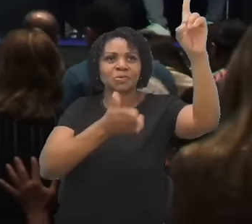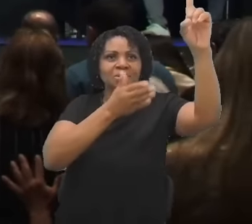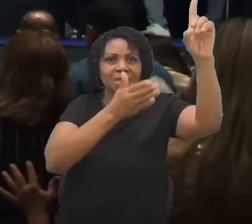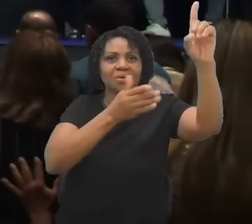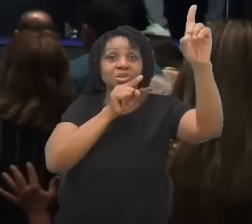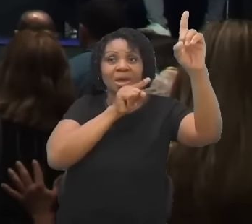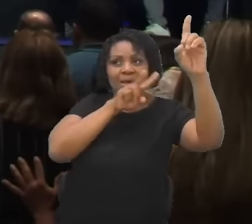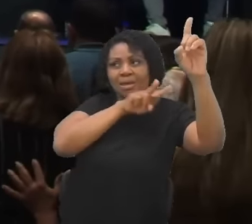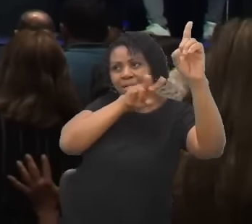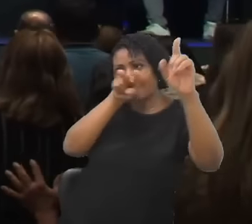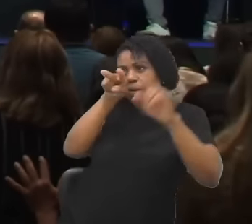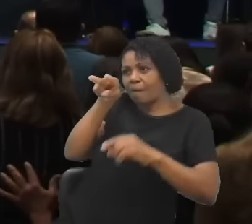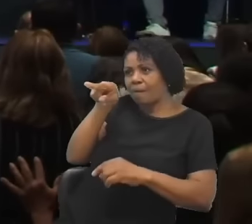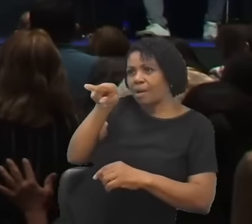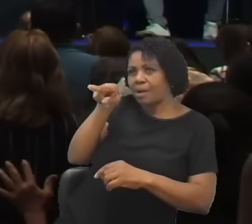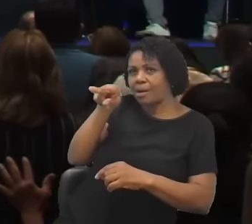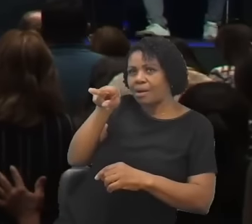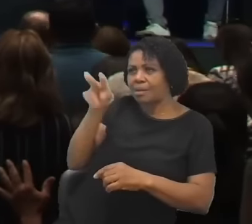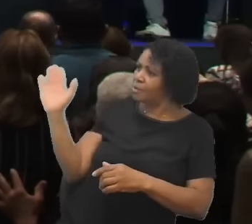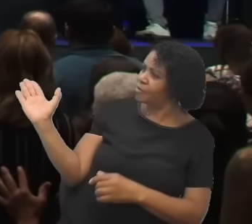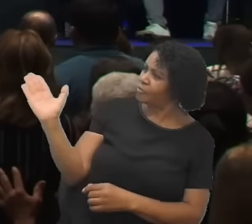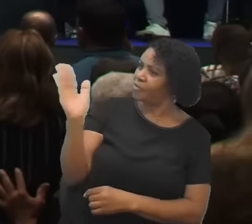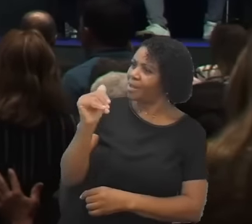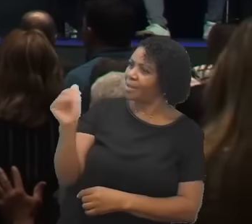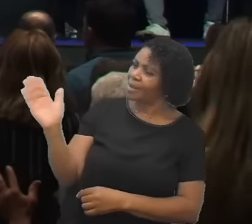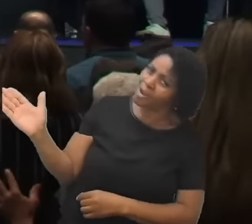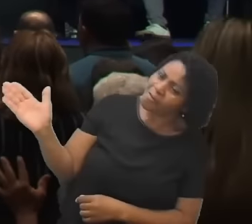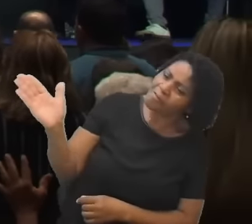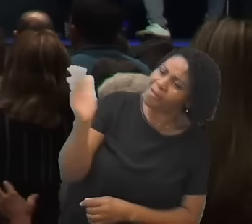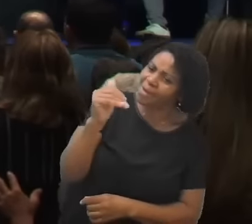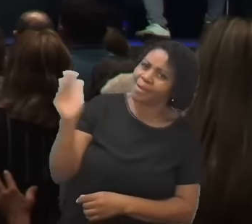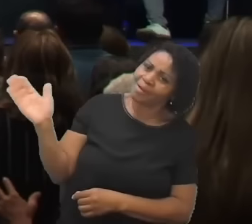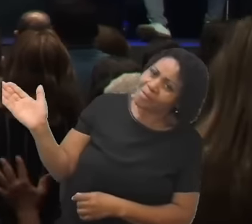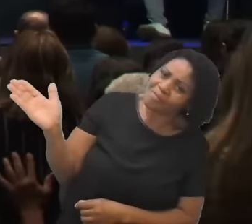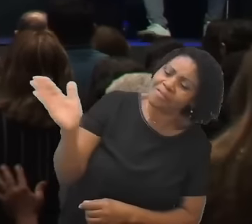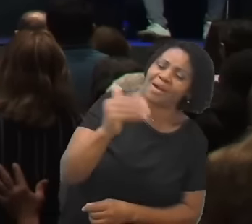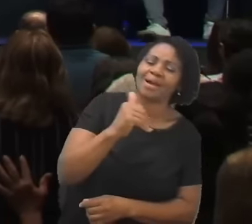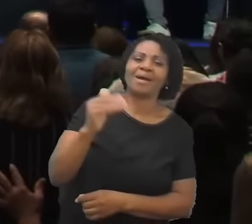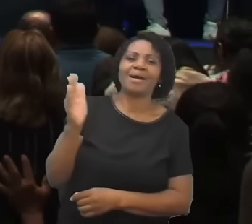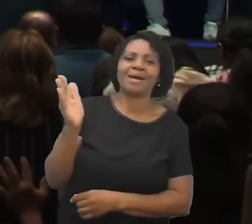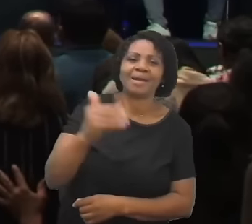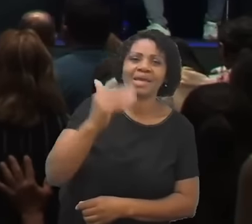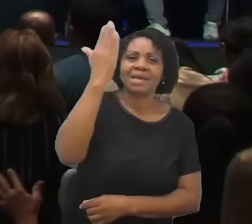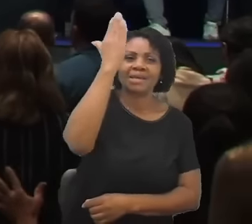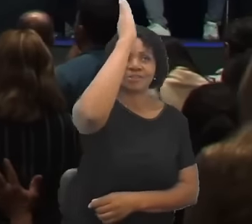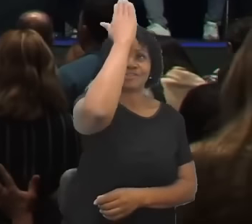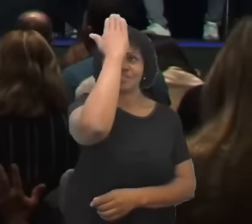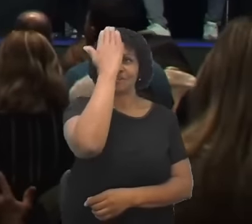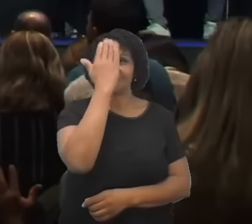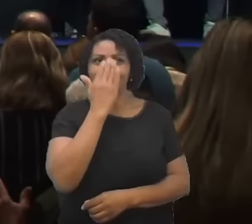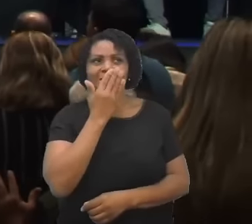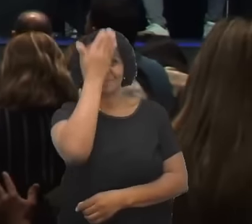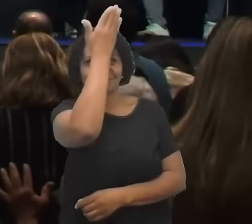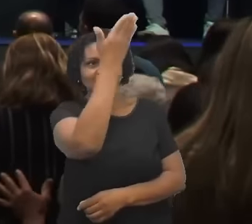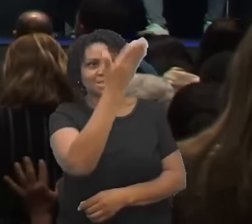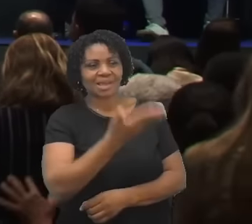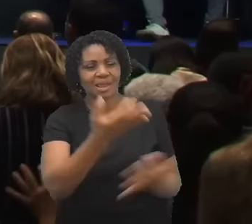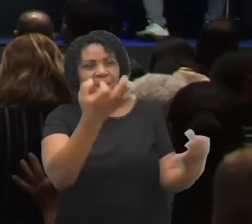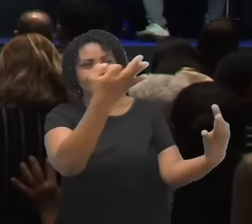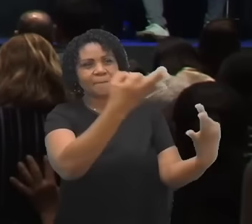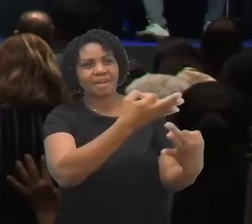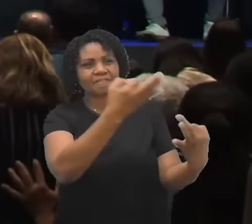trono. Ele está olhando para você, dizendo: vem, chega mais, chega mais. E diante daquele que é